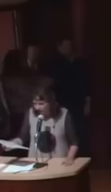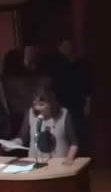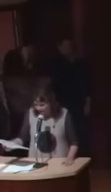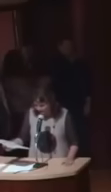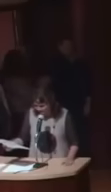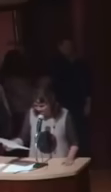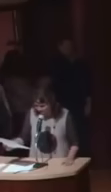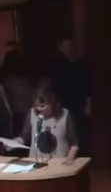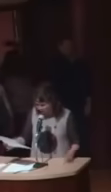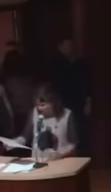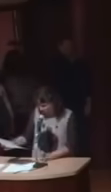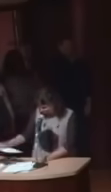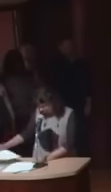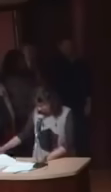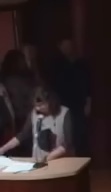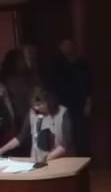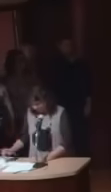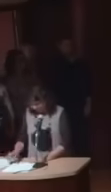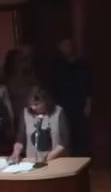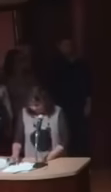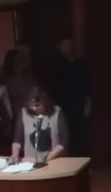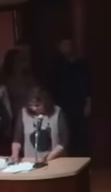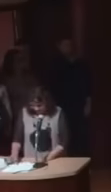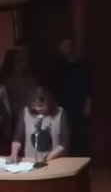Nelson Maculã.